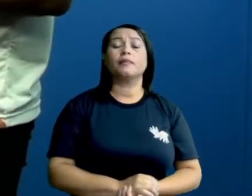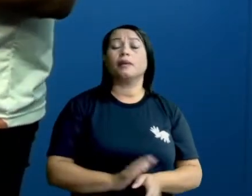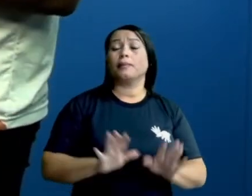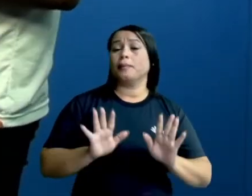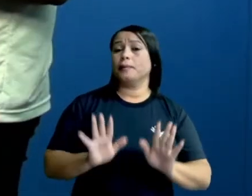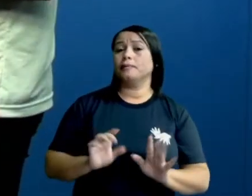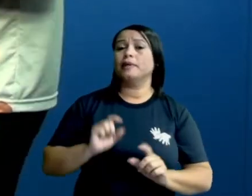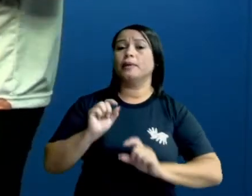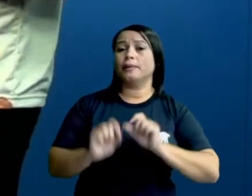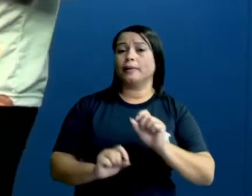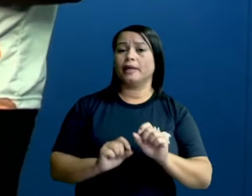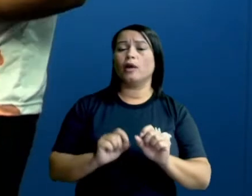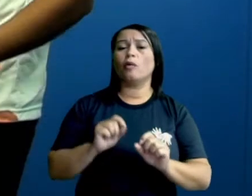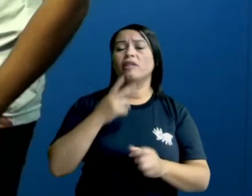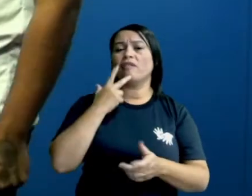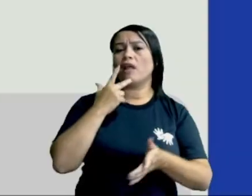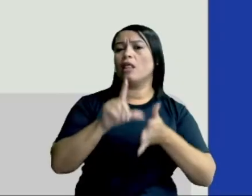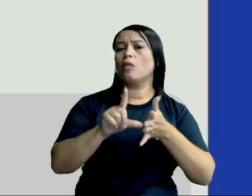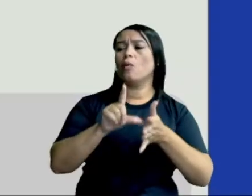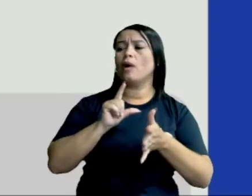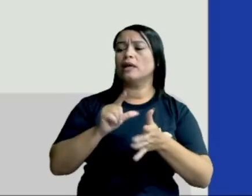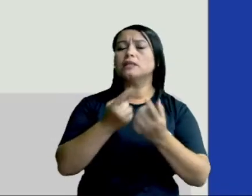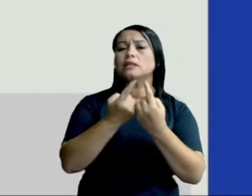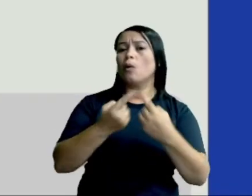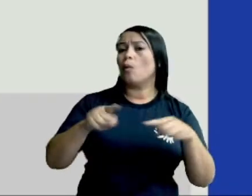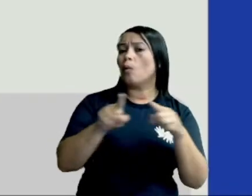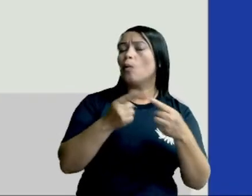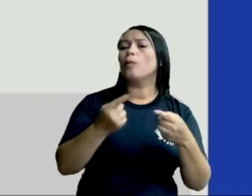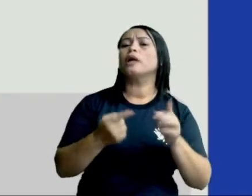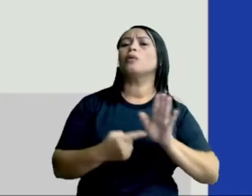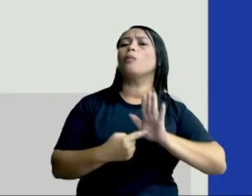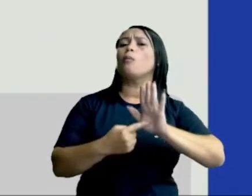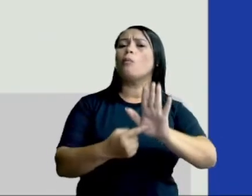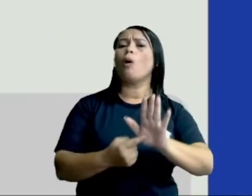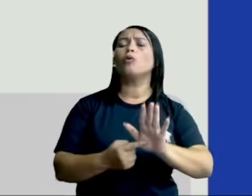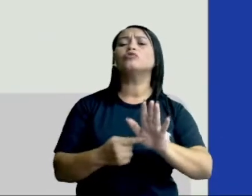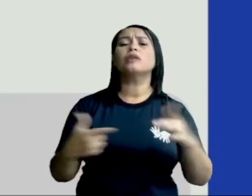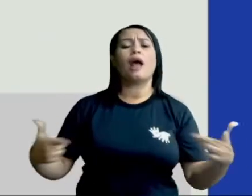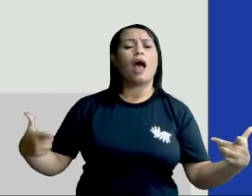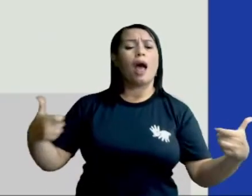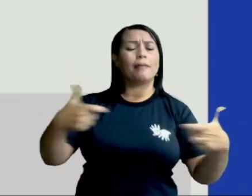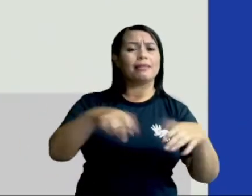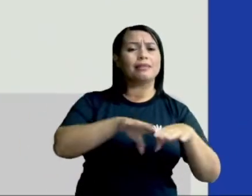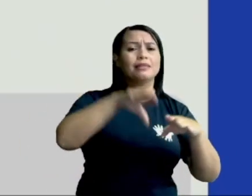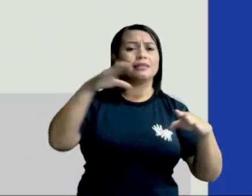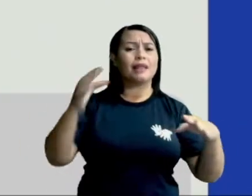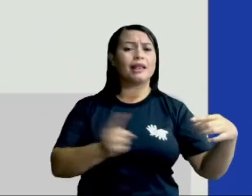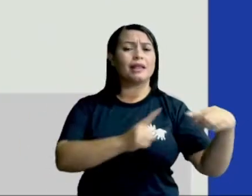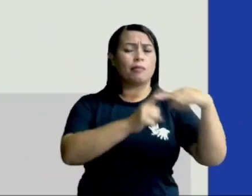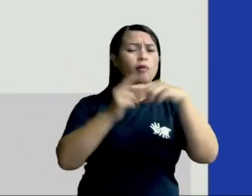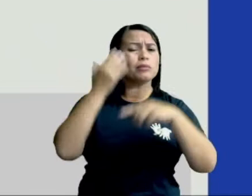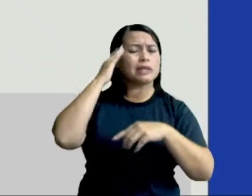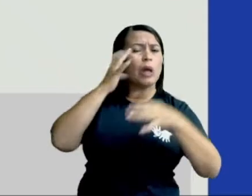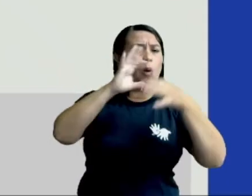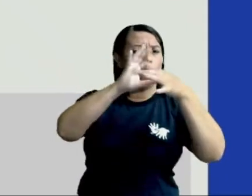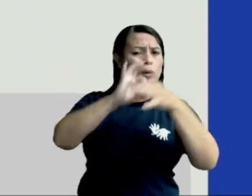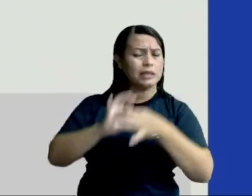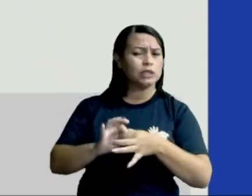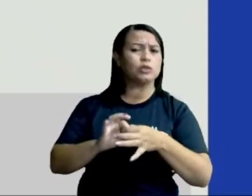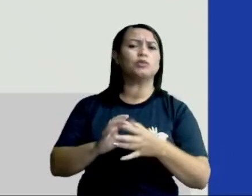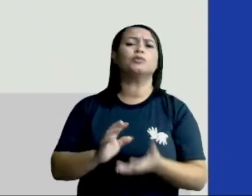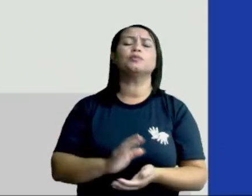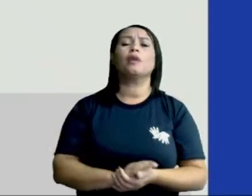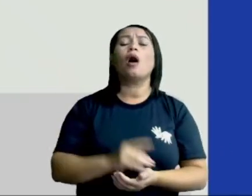Pois bem, como eu estava dizendo para vocês, né? O hino ele faz referência à Batalha das Tabocas. Vamos entender esse contexto. A